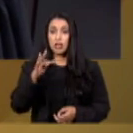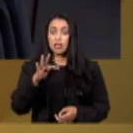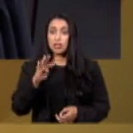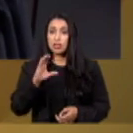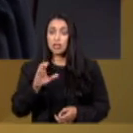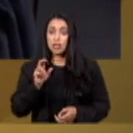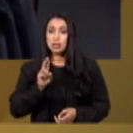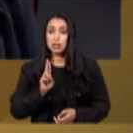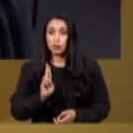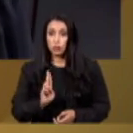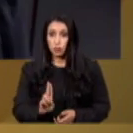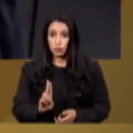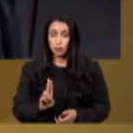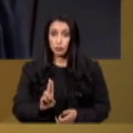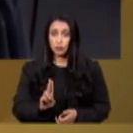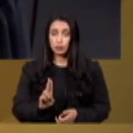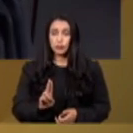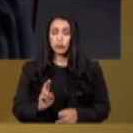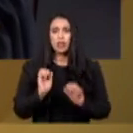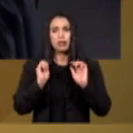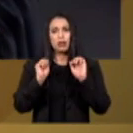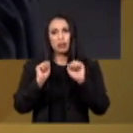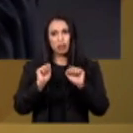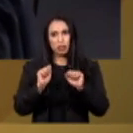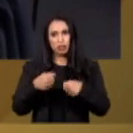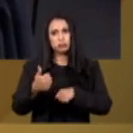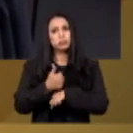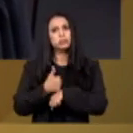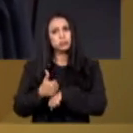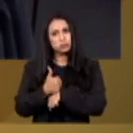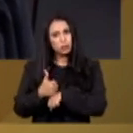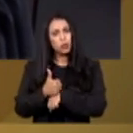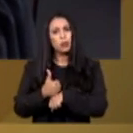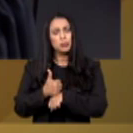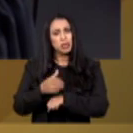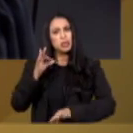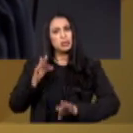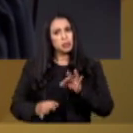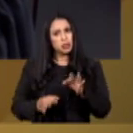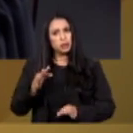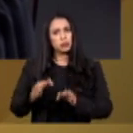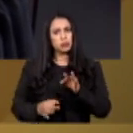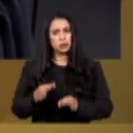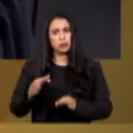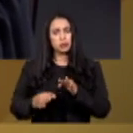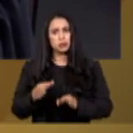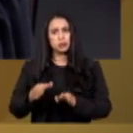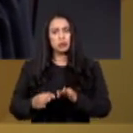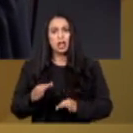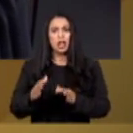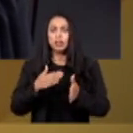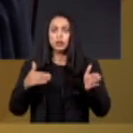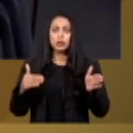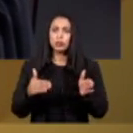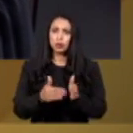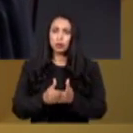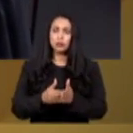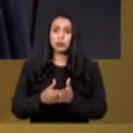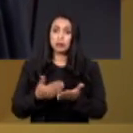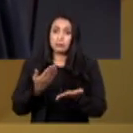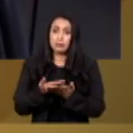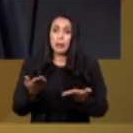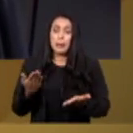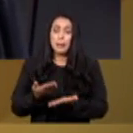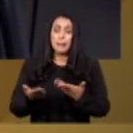define que o tcu possui competência para julgar as contas de todos aqueles que derem causa a perda